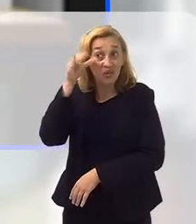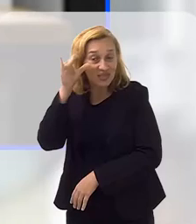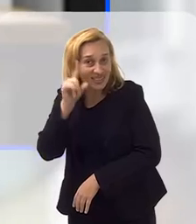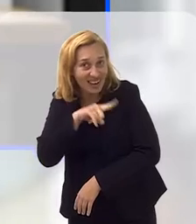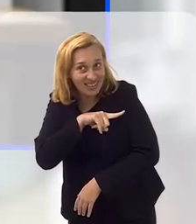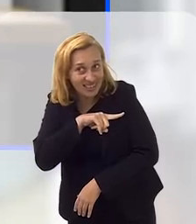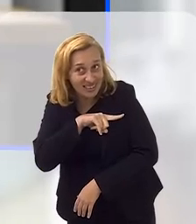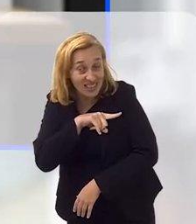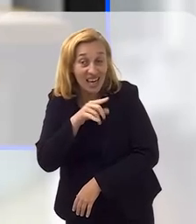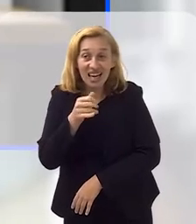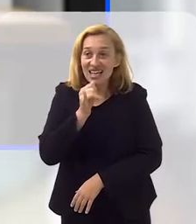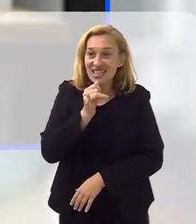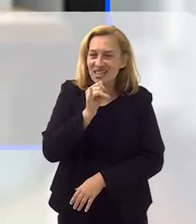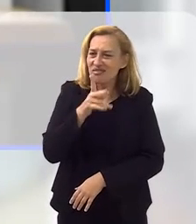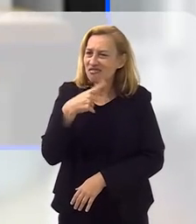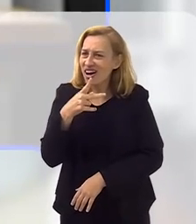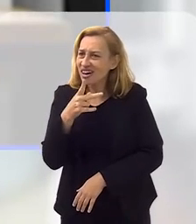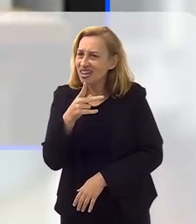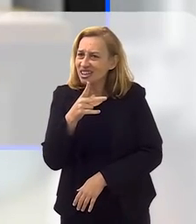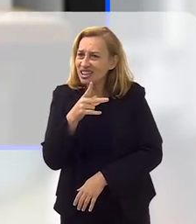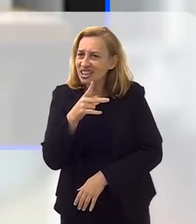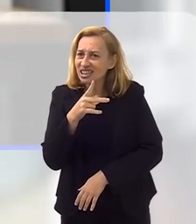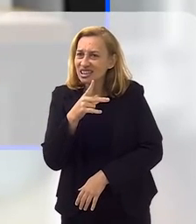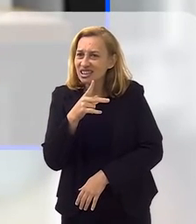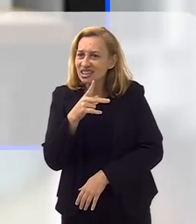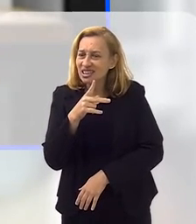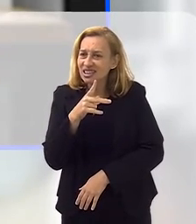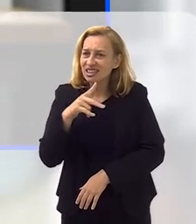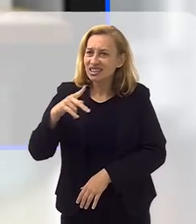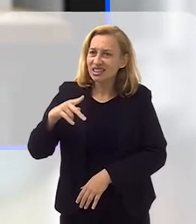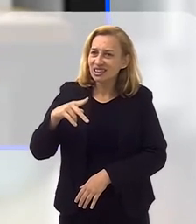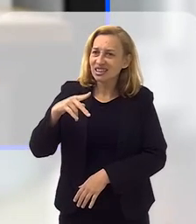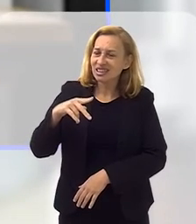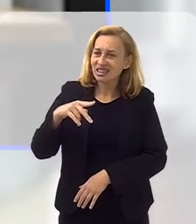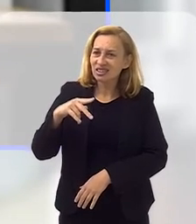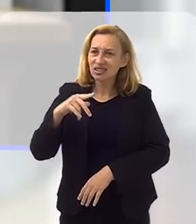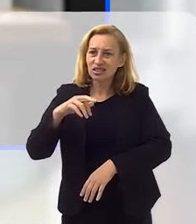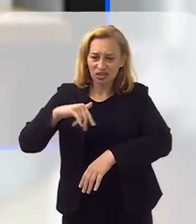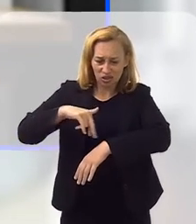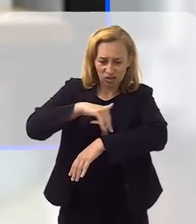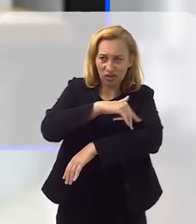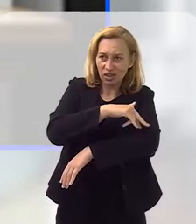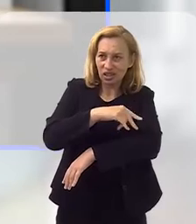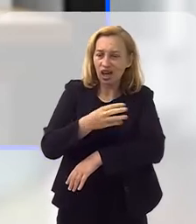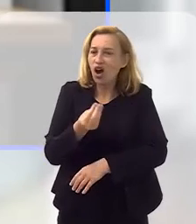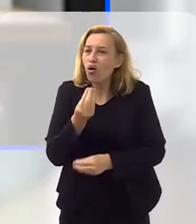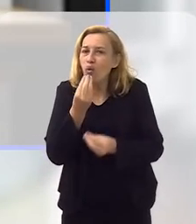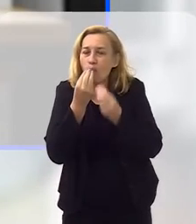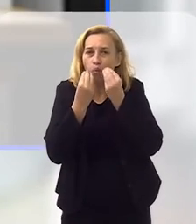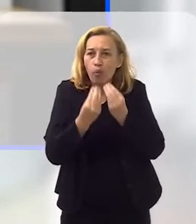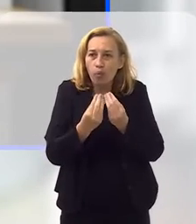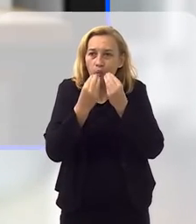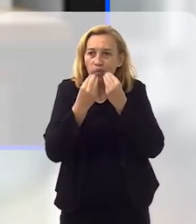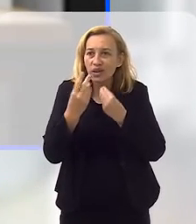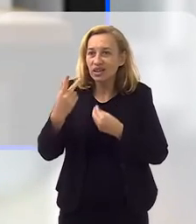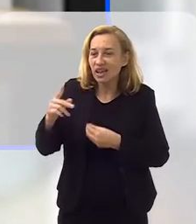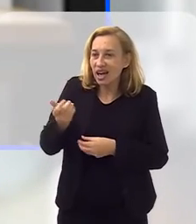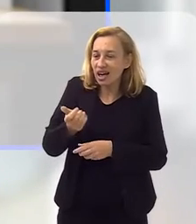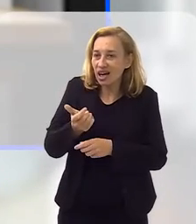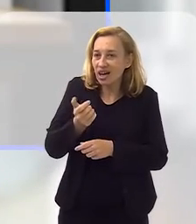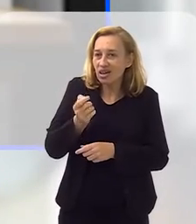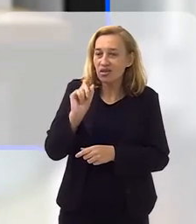curiosidade, né? Ela, por exemplo, se diz que ela, na avenida, na concentração, levava o lanchinho dela